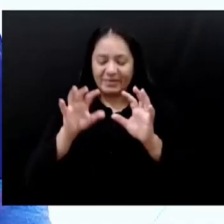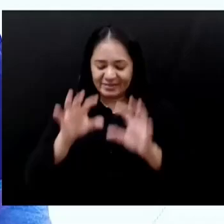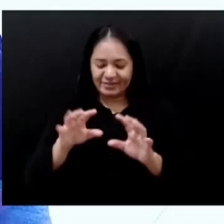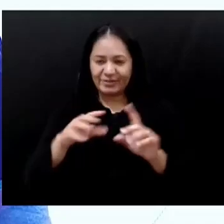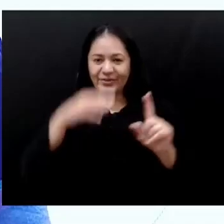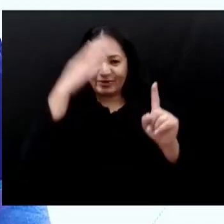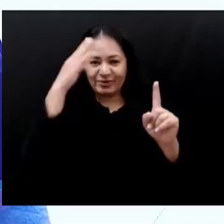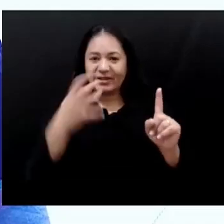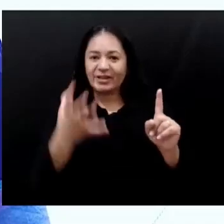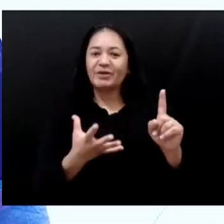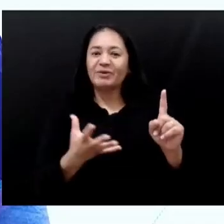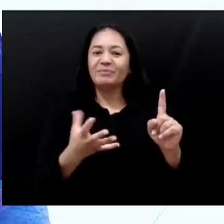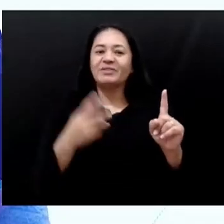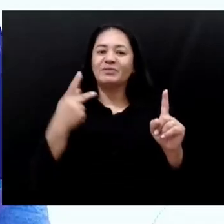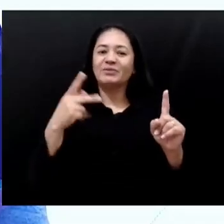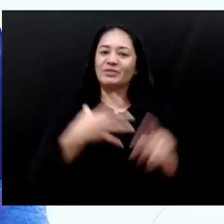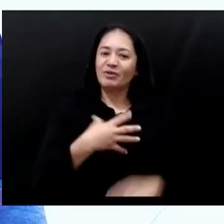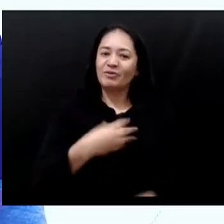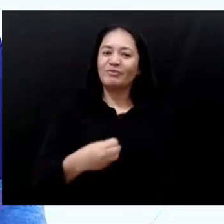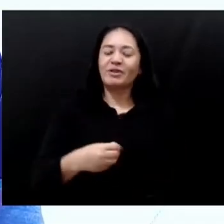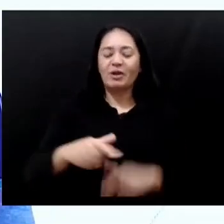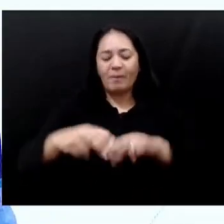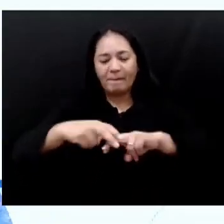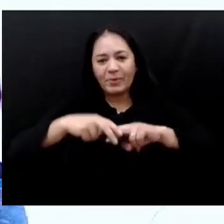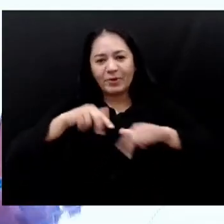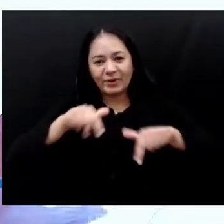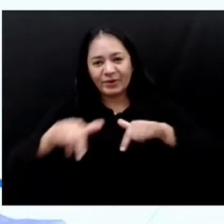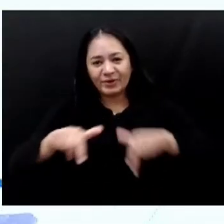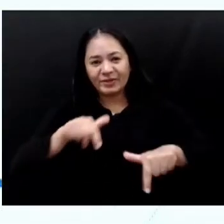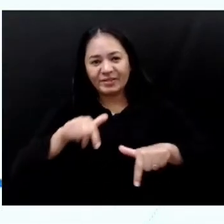pelo trabalho, pela história, pelos